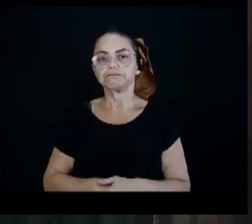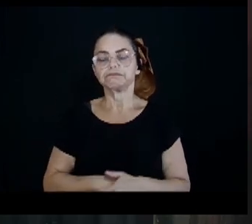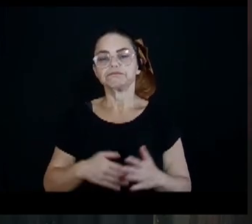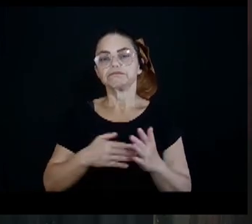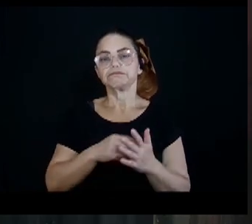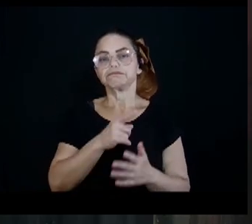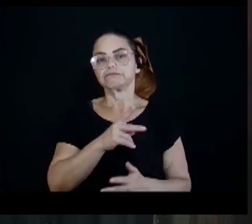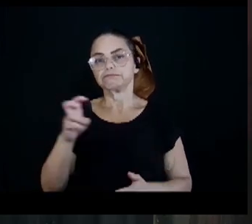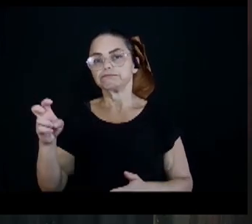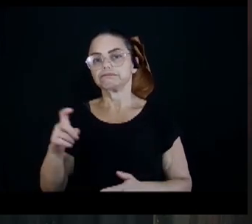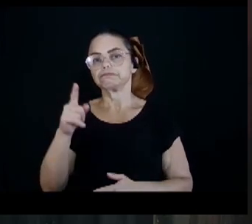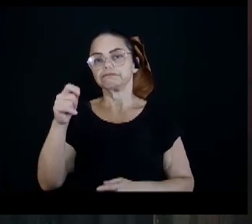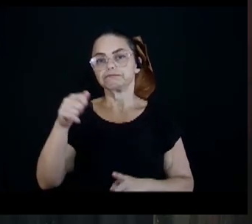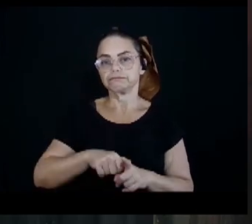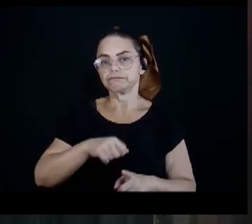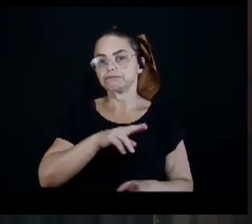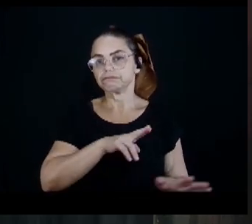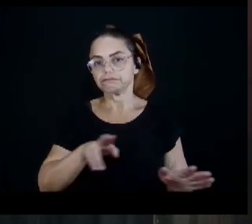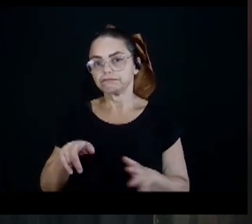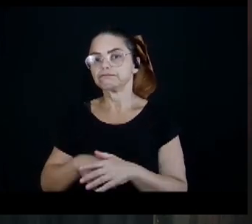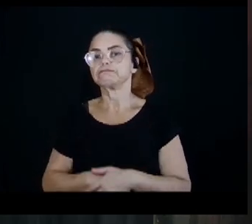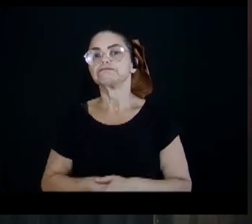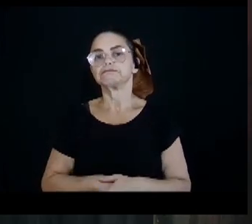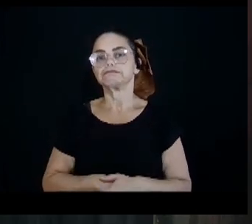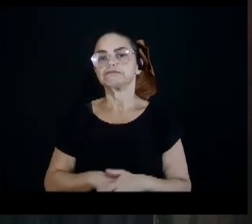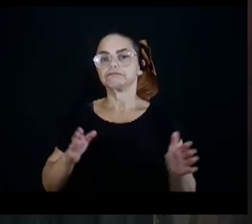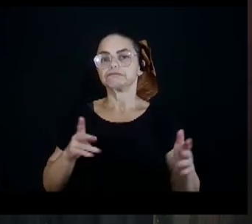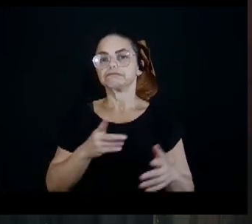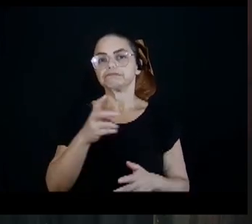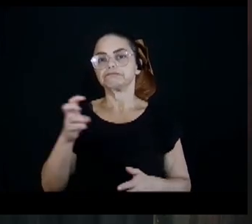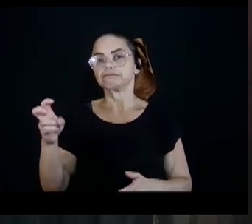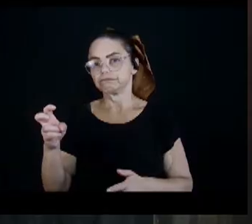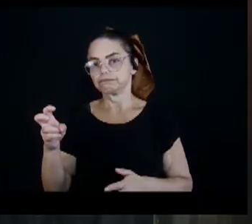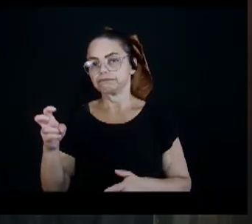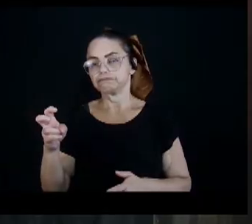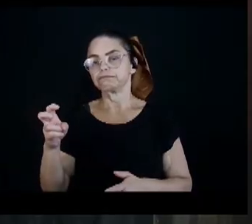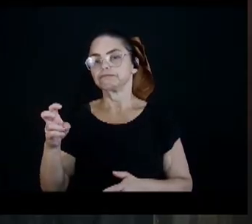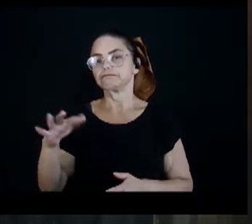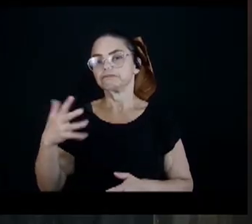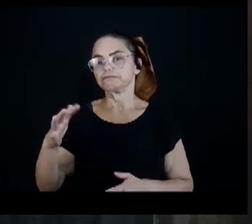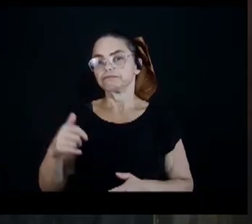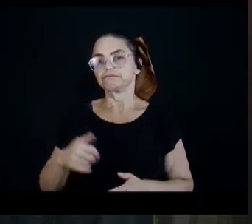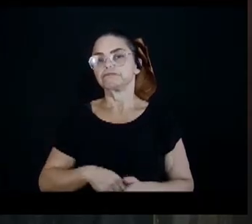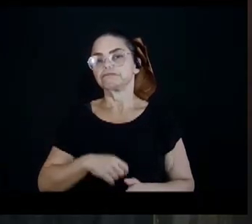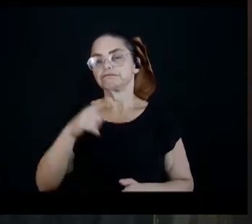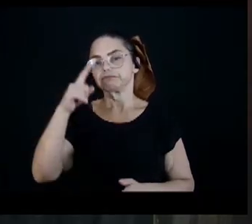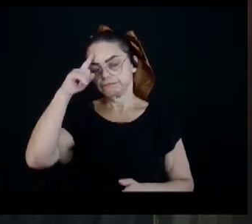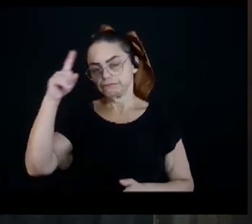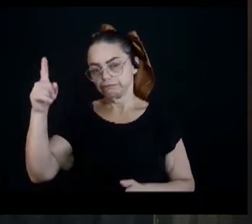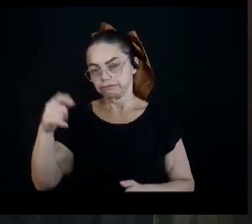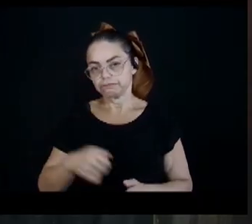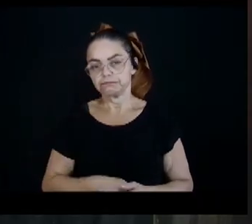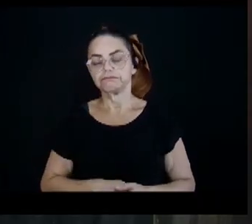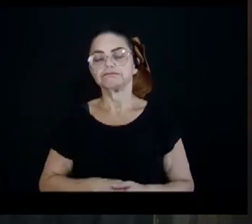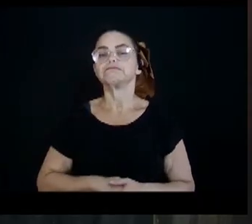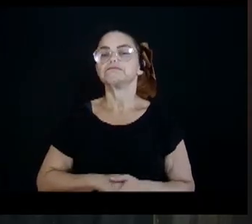mês, porque ele tem 25 dias ao menos, tá? Não sou especialista na área, mas